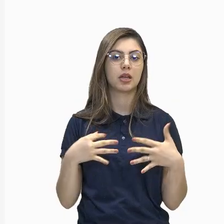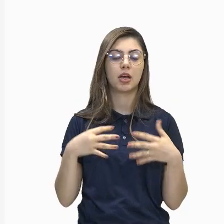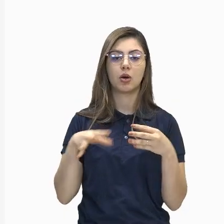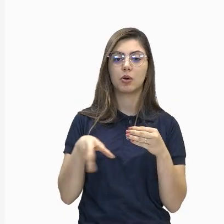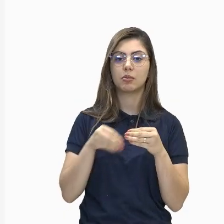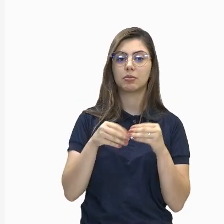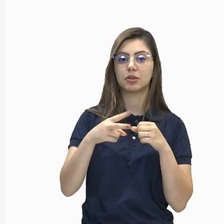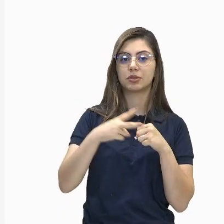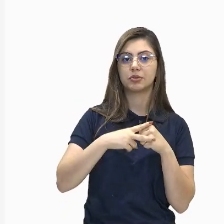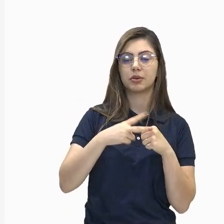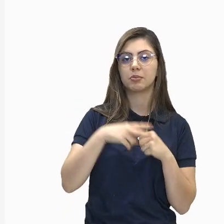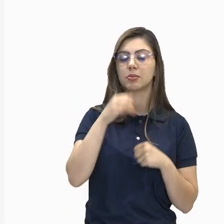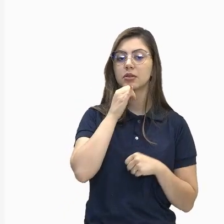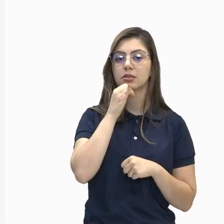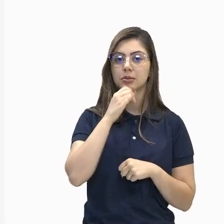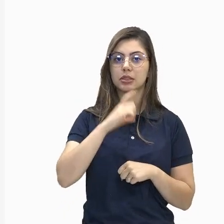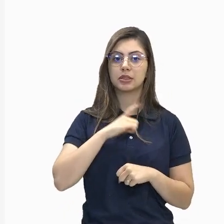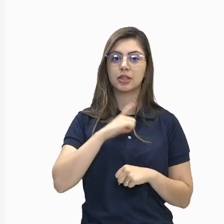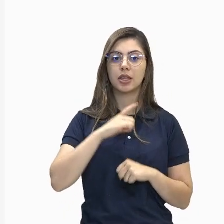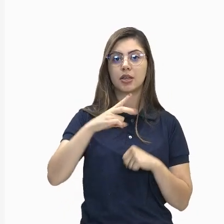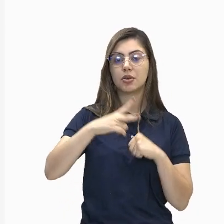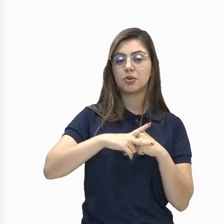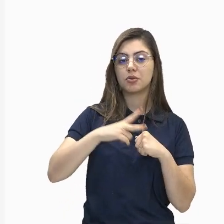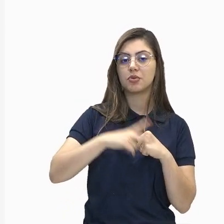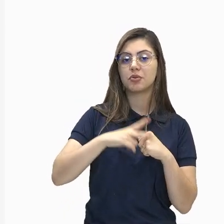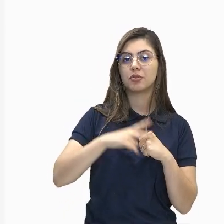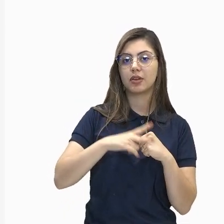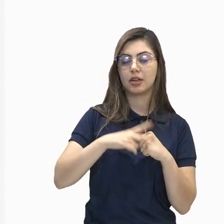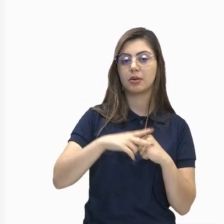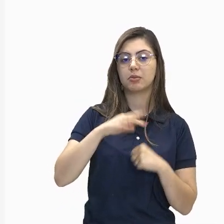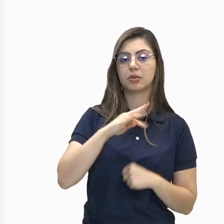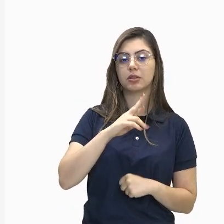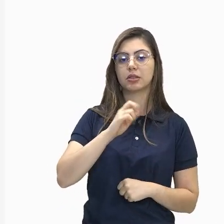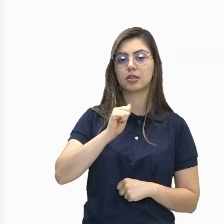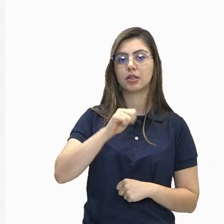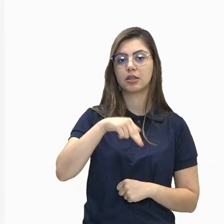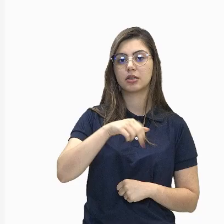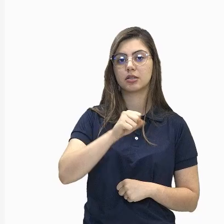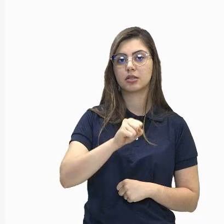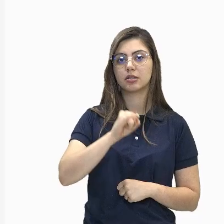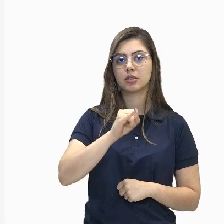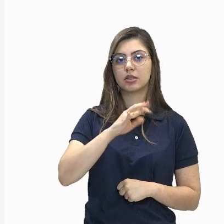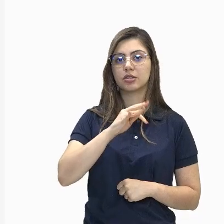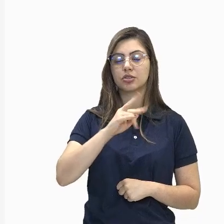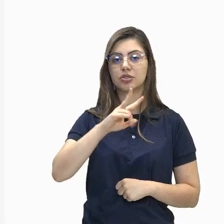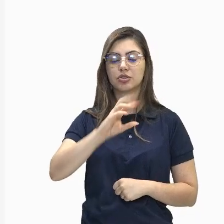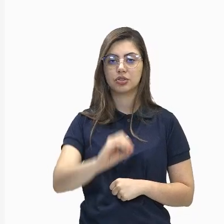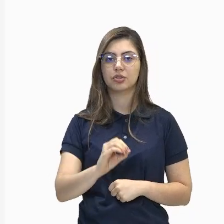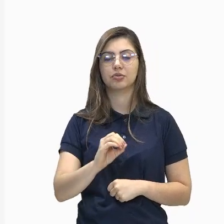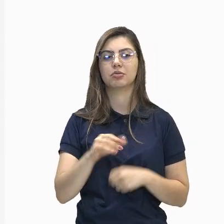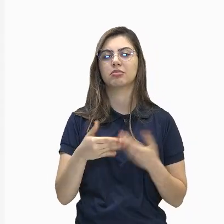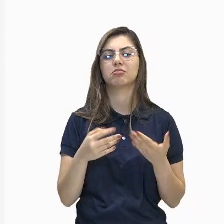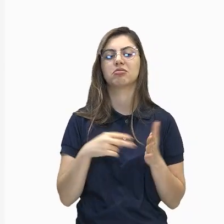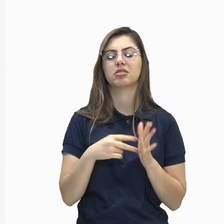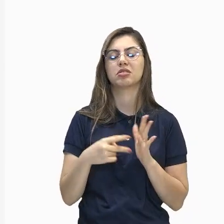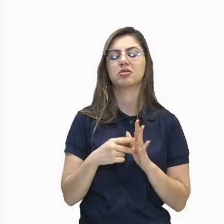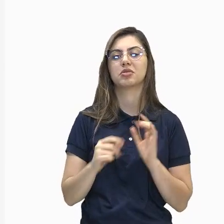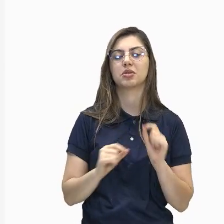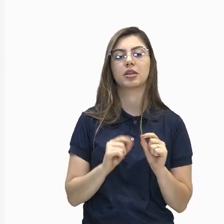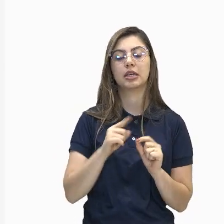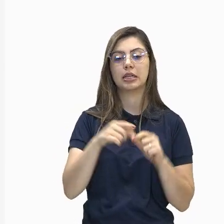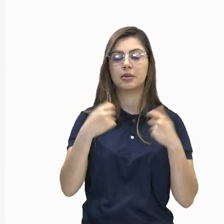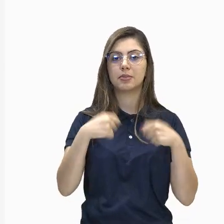que completa o sentido de um verbo. Que tipo de verbo? Um verbo transitivo, ou seja, aquele que precisa